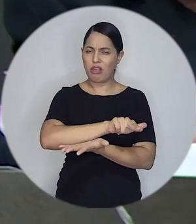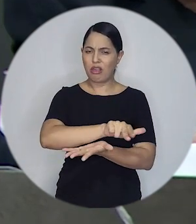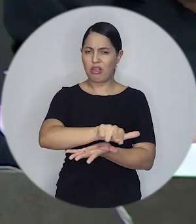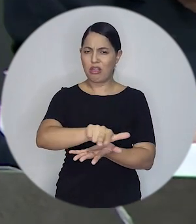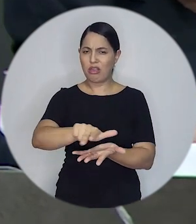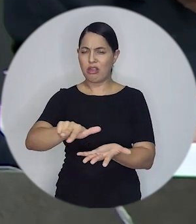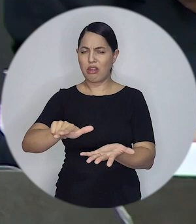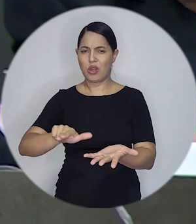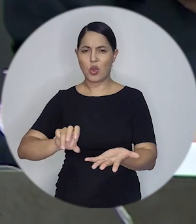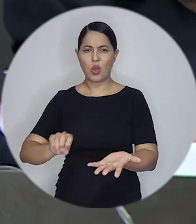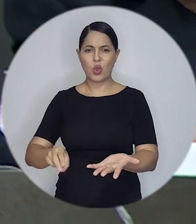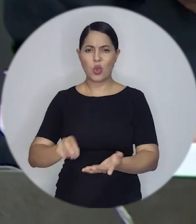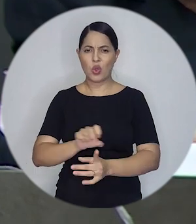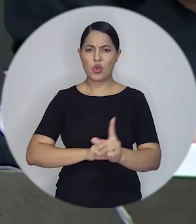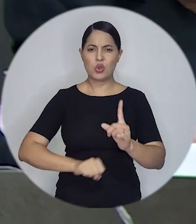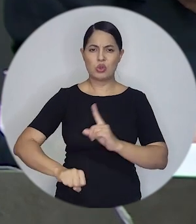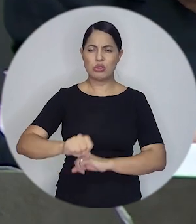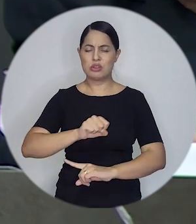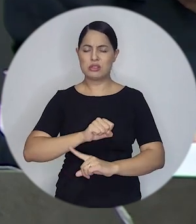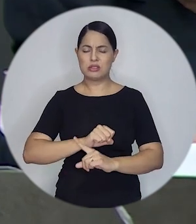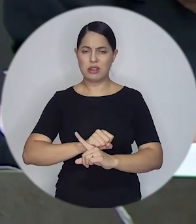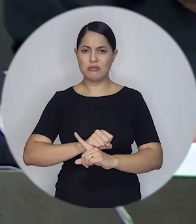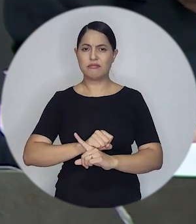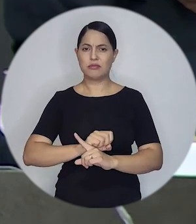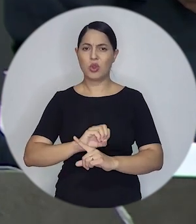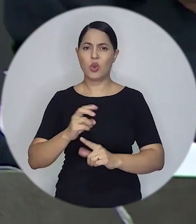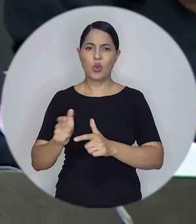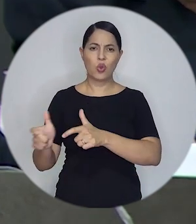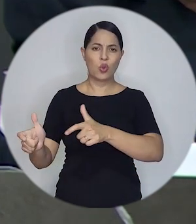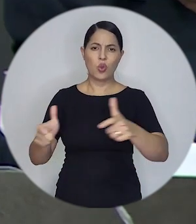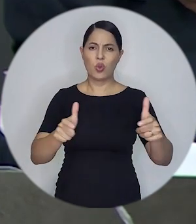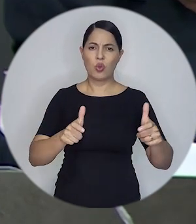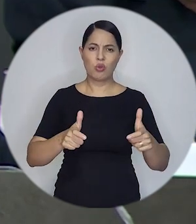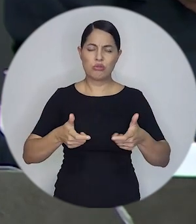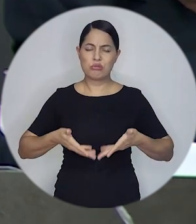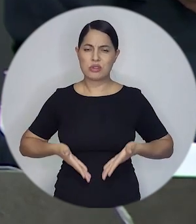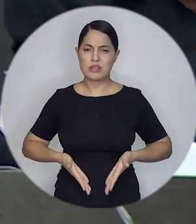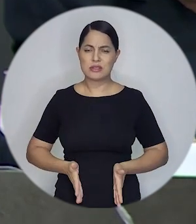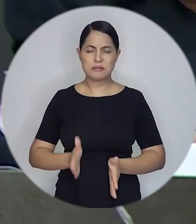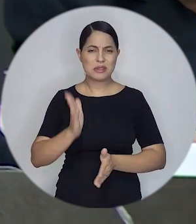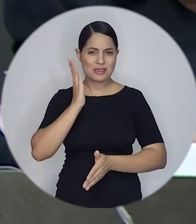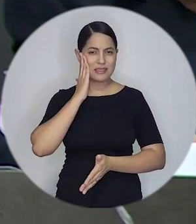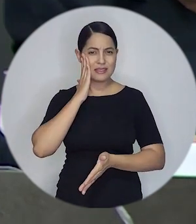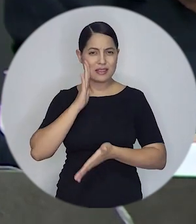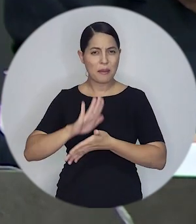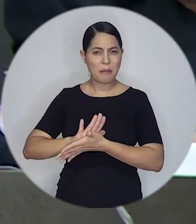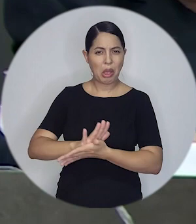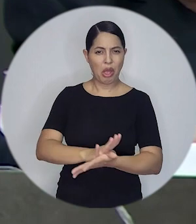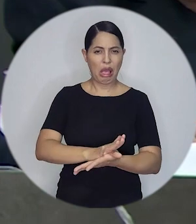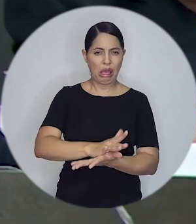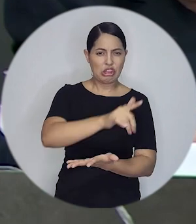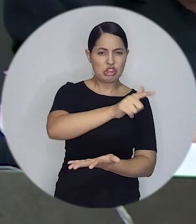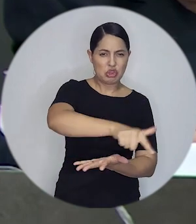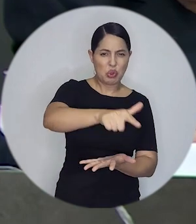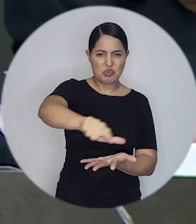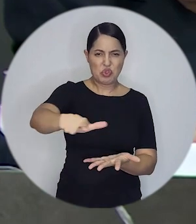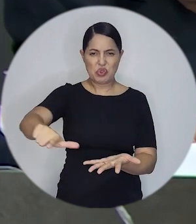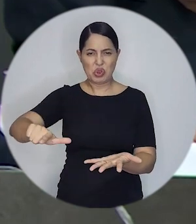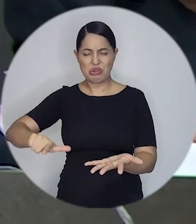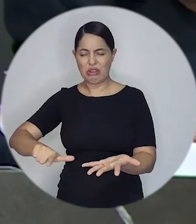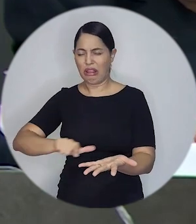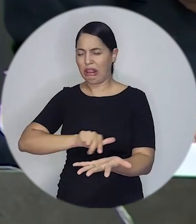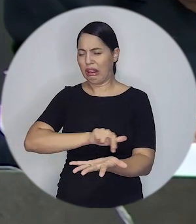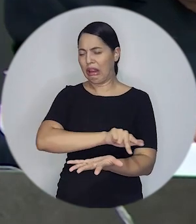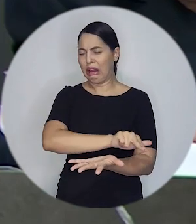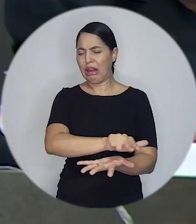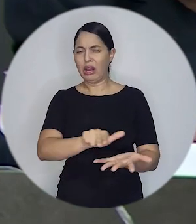quem tem a classe social ou quem tem o lugar do nascimento. Esse preconceito que se repete